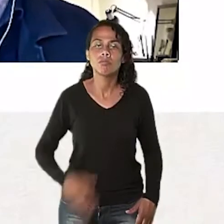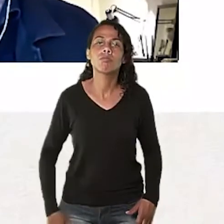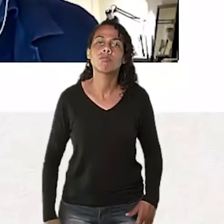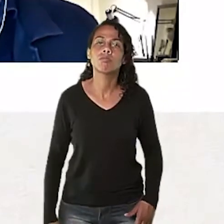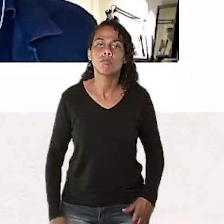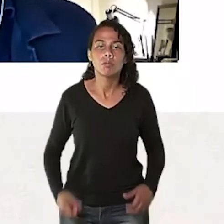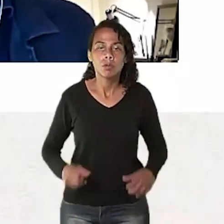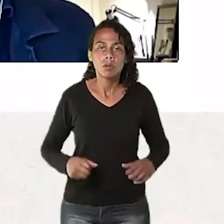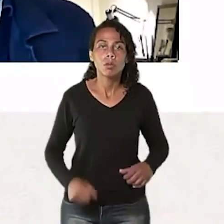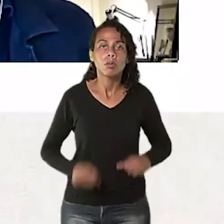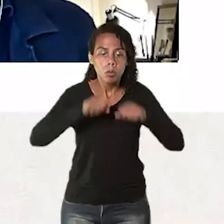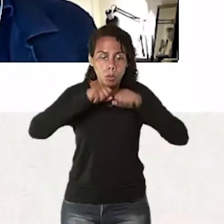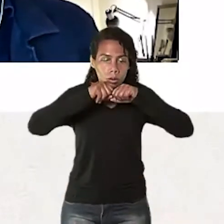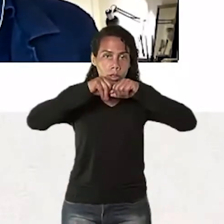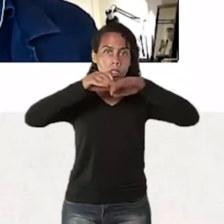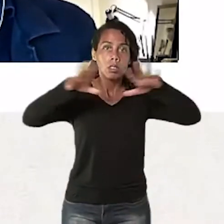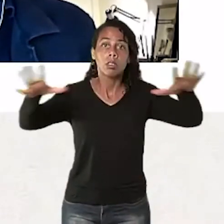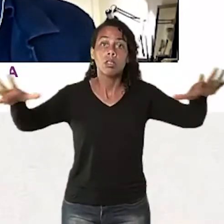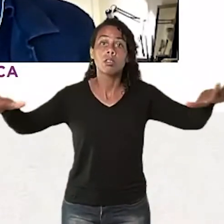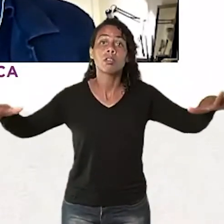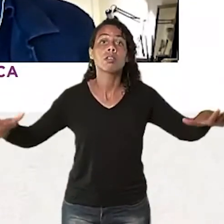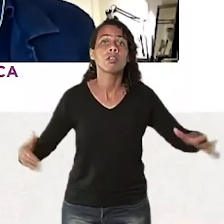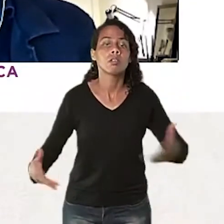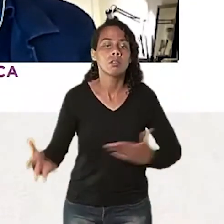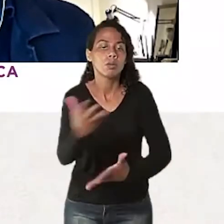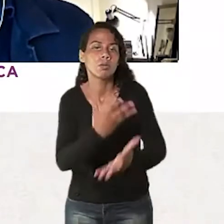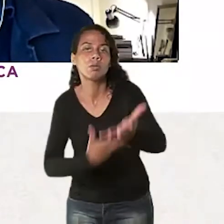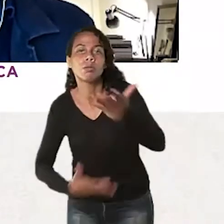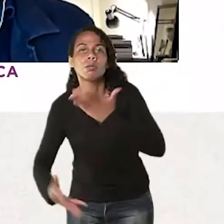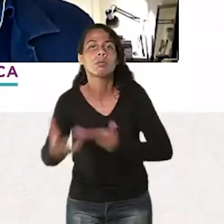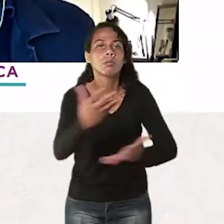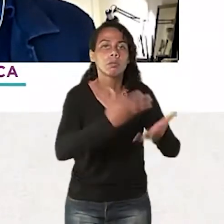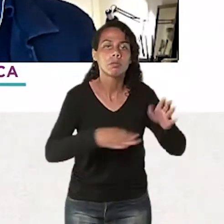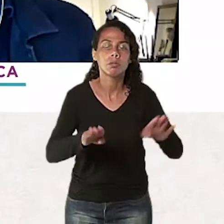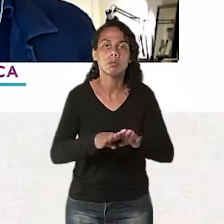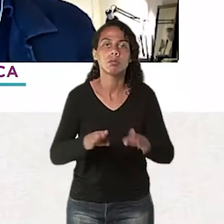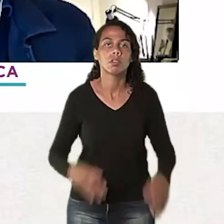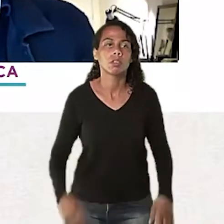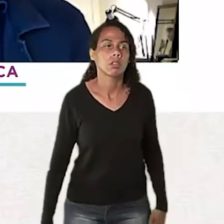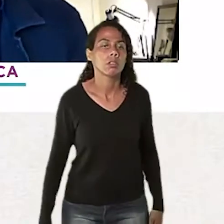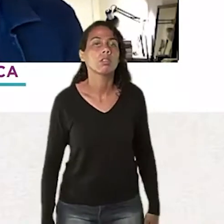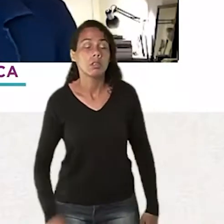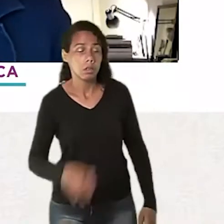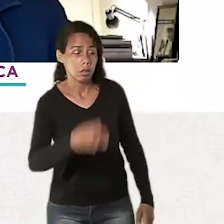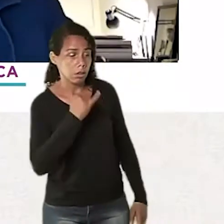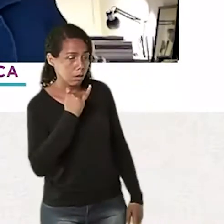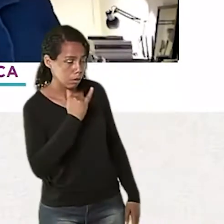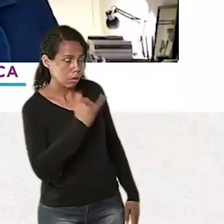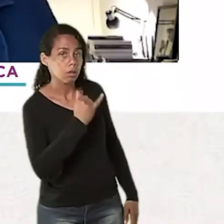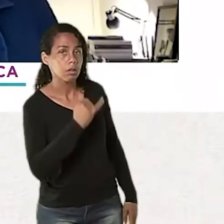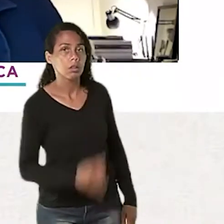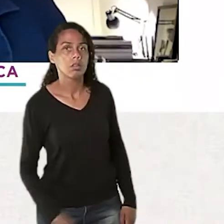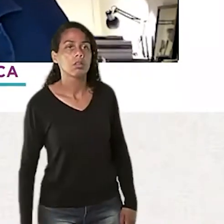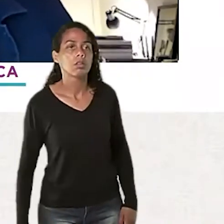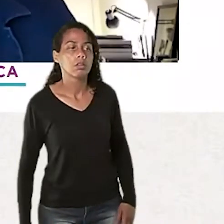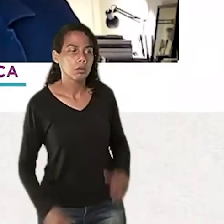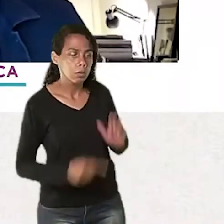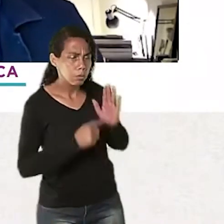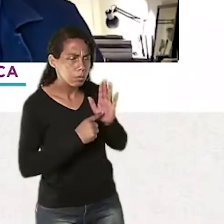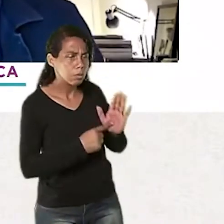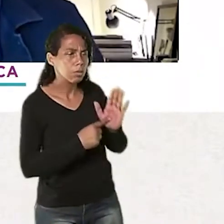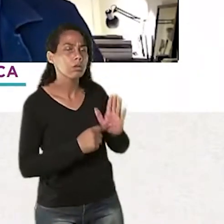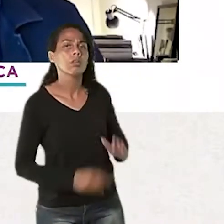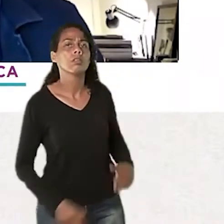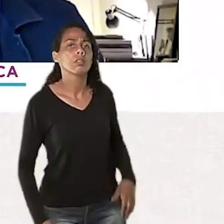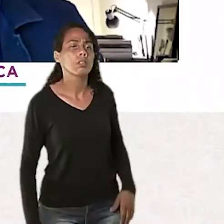emergência você consegue lidar com essa emergência da realidade ao mesmo tempo com a necessidade de